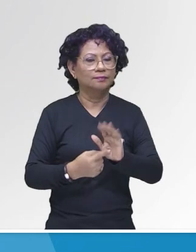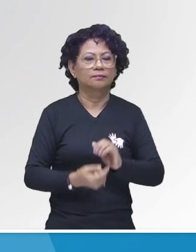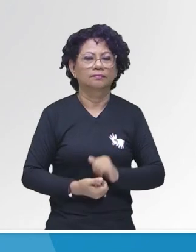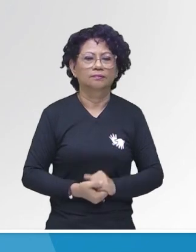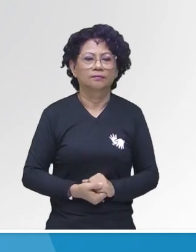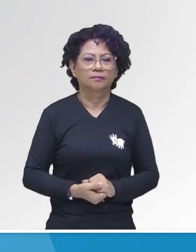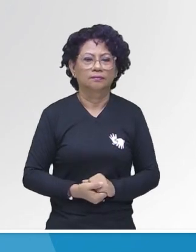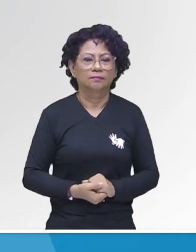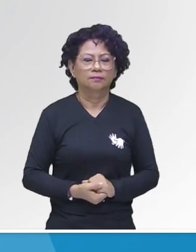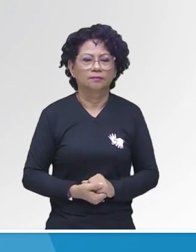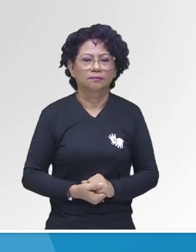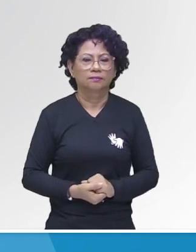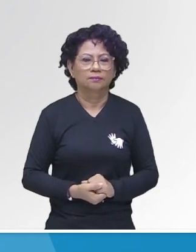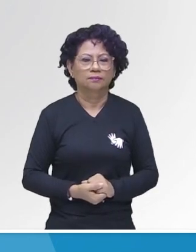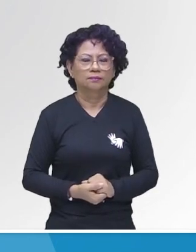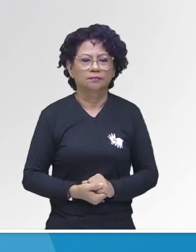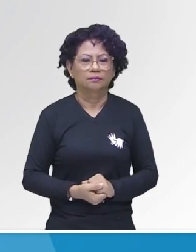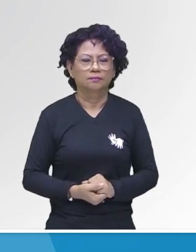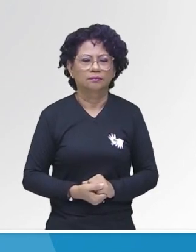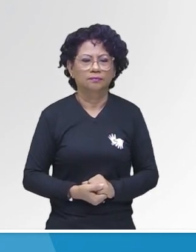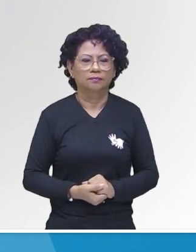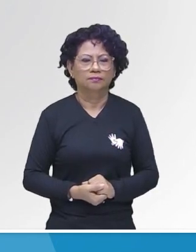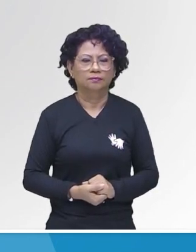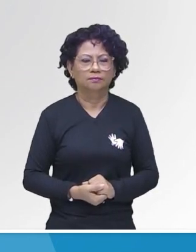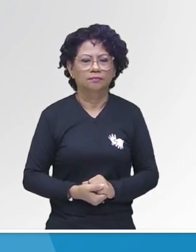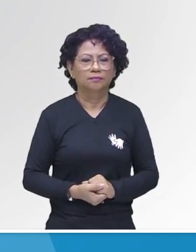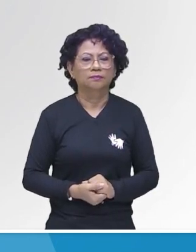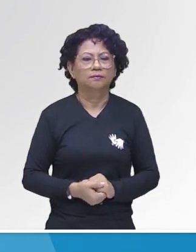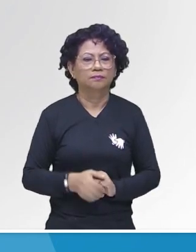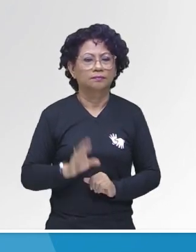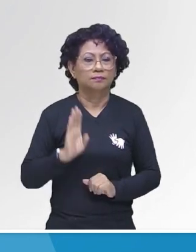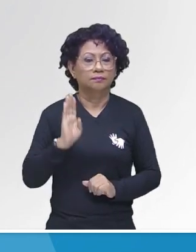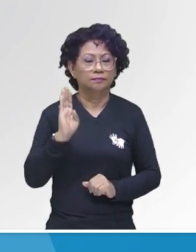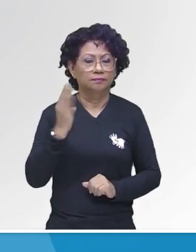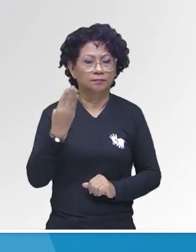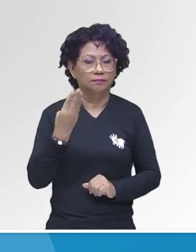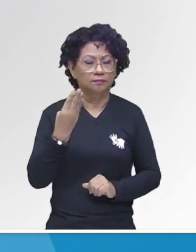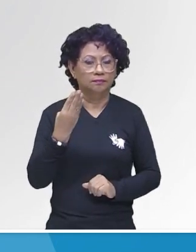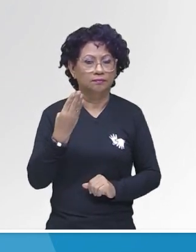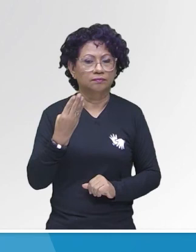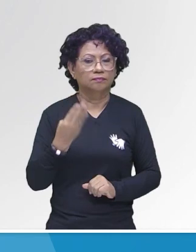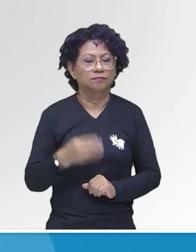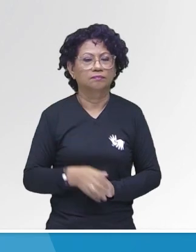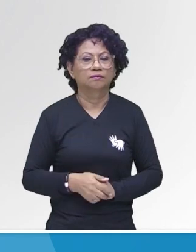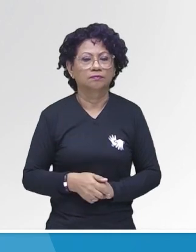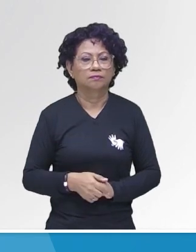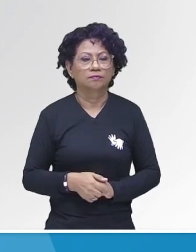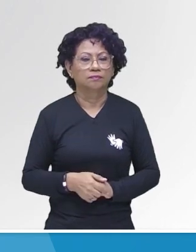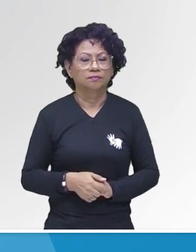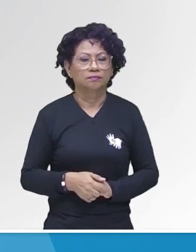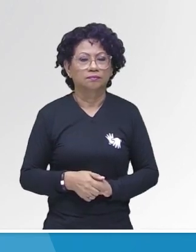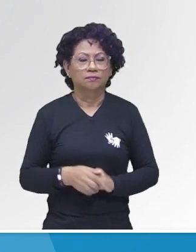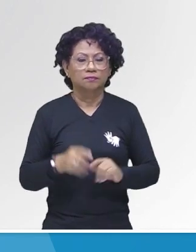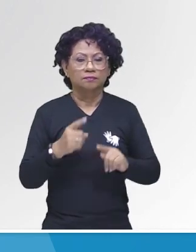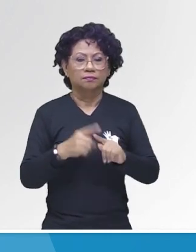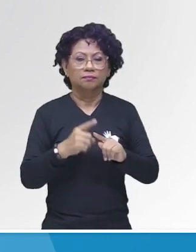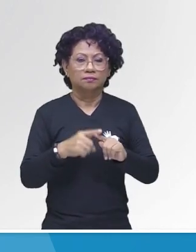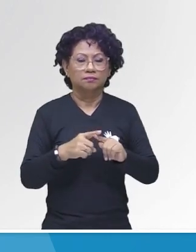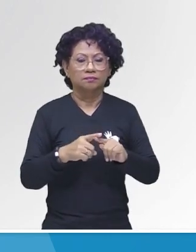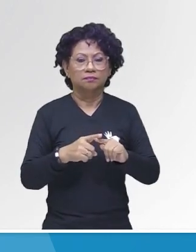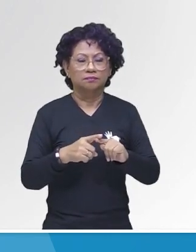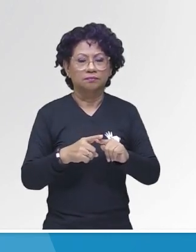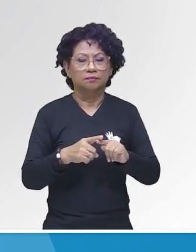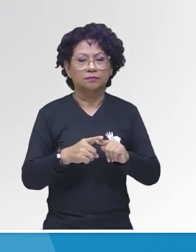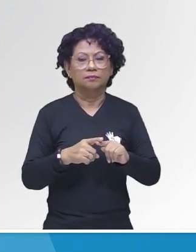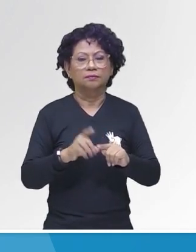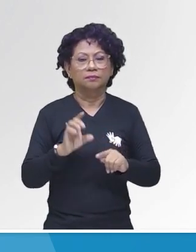Elas podem ser aí concorrentes. Então, é claro que ela é falsa. São 2 retas distintas que não são nem paralelas nem são reversas, são